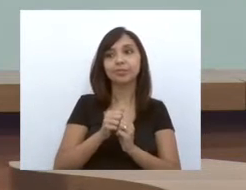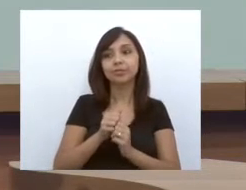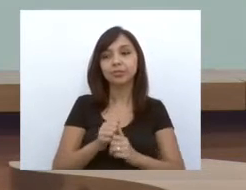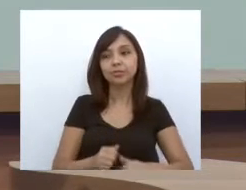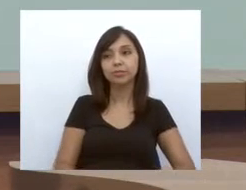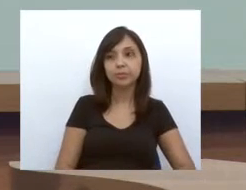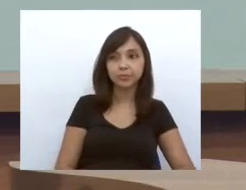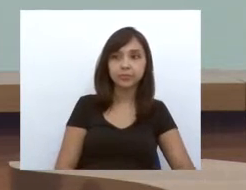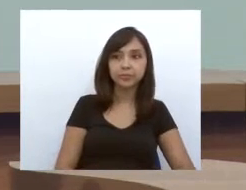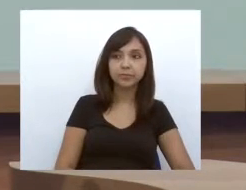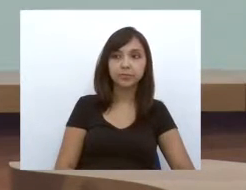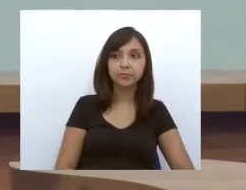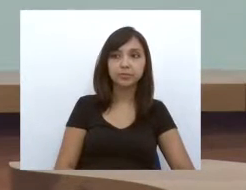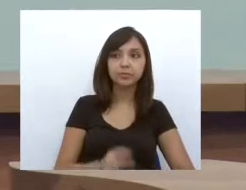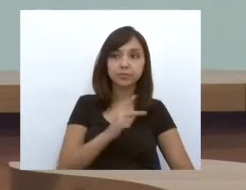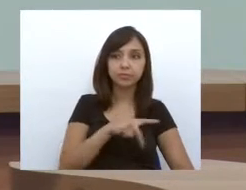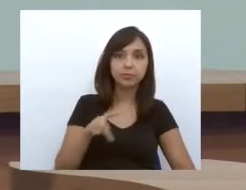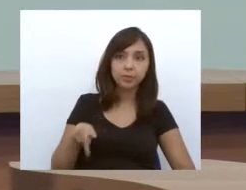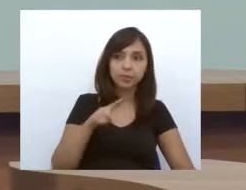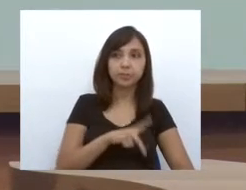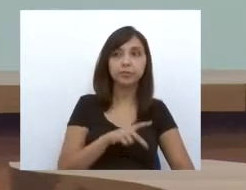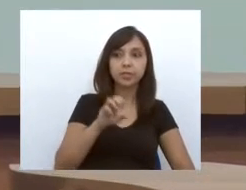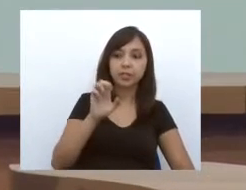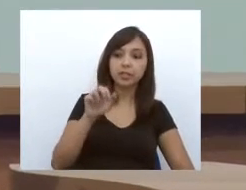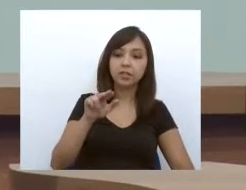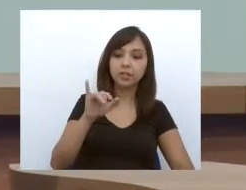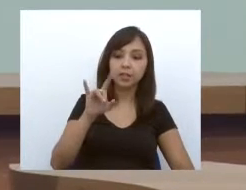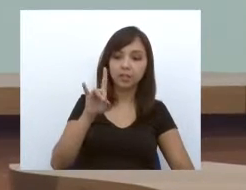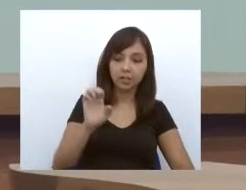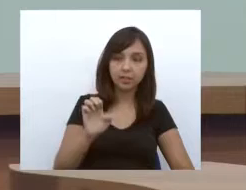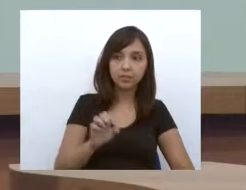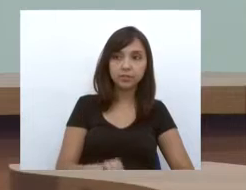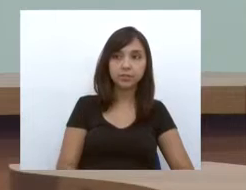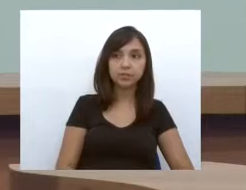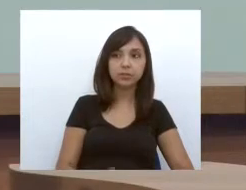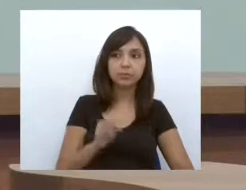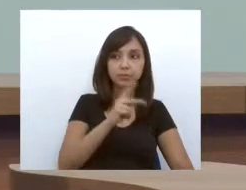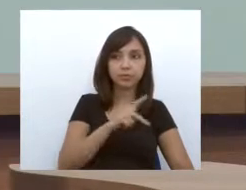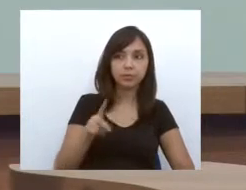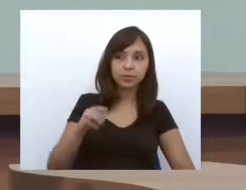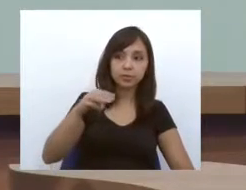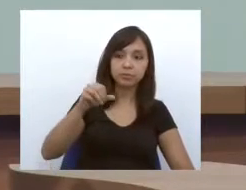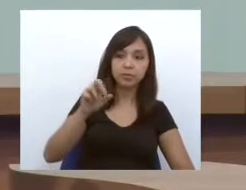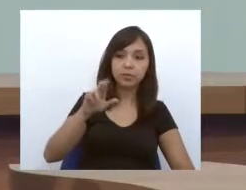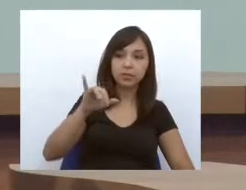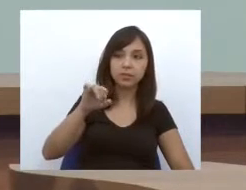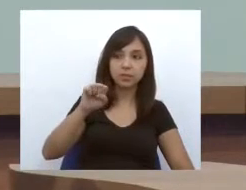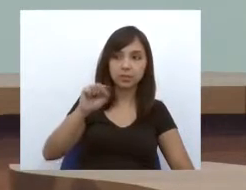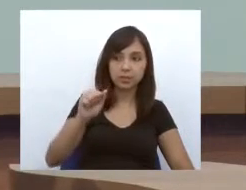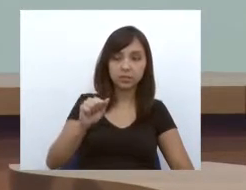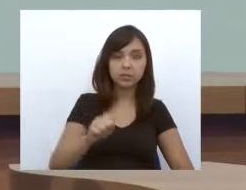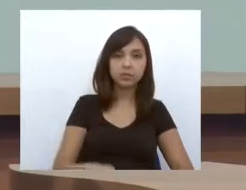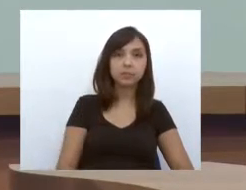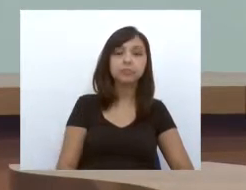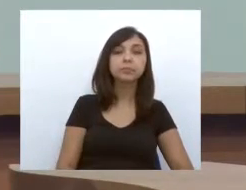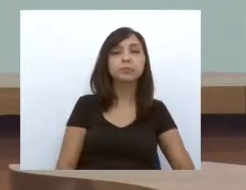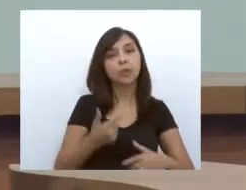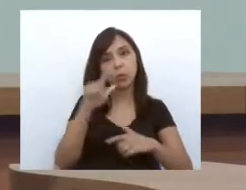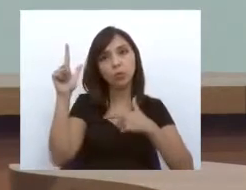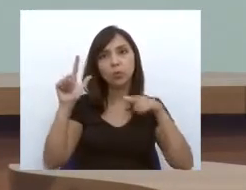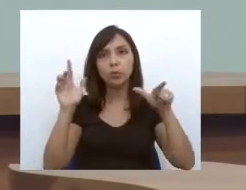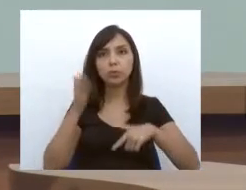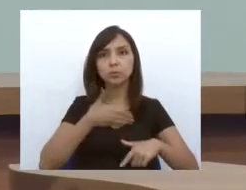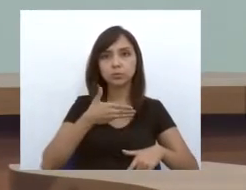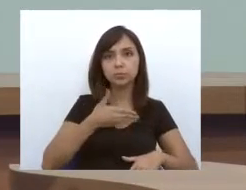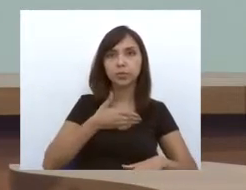movimento sindical. Professora Eneide está aqui. Professora Marisa de Sá, militamos na POSP. Entre outros